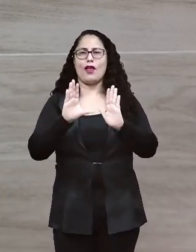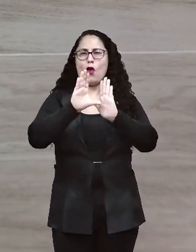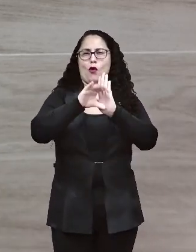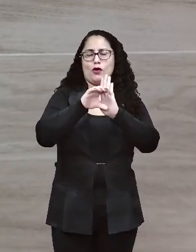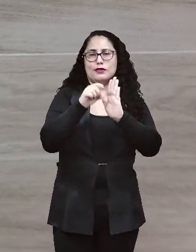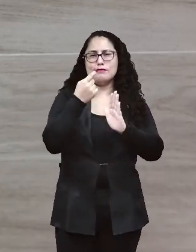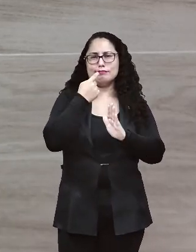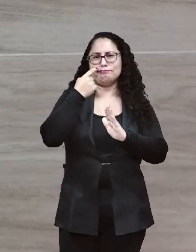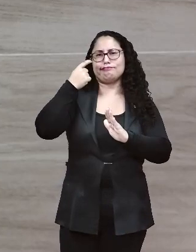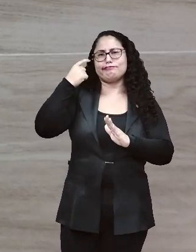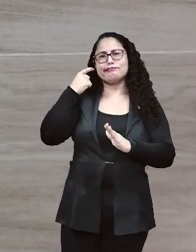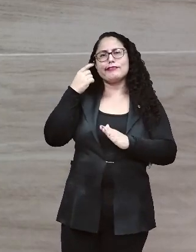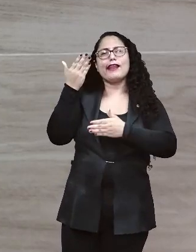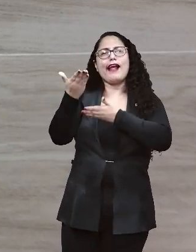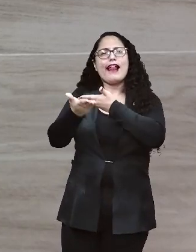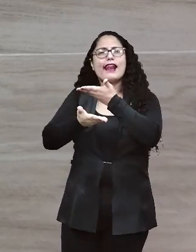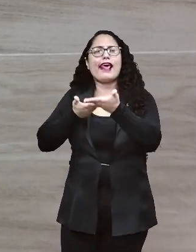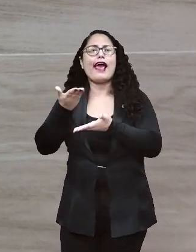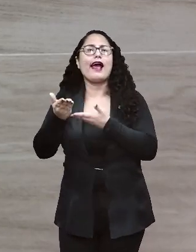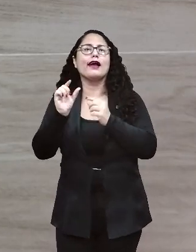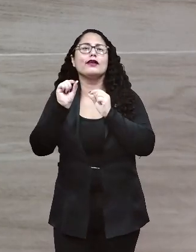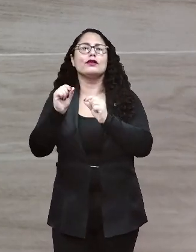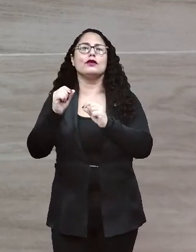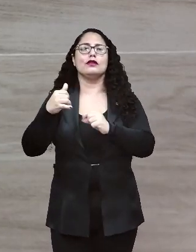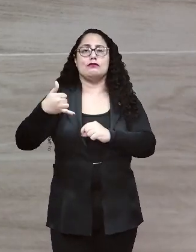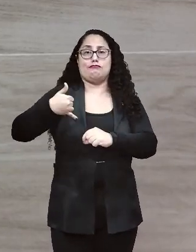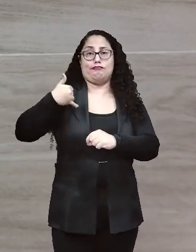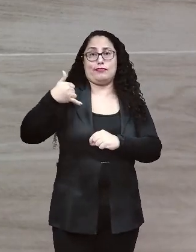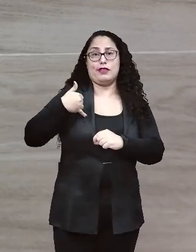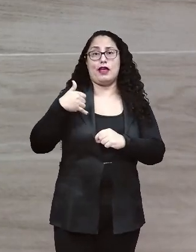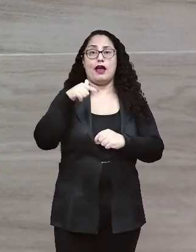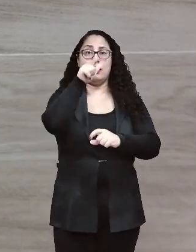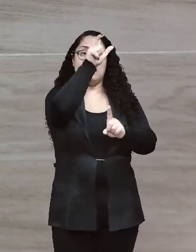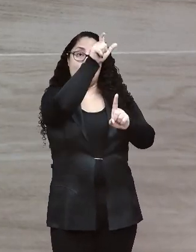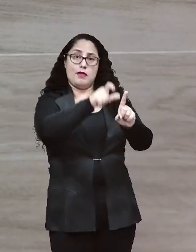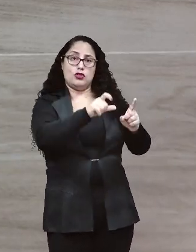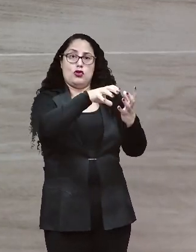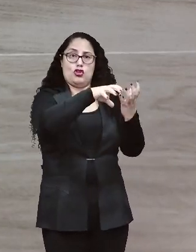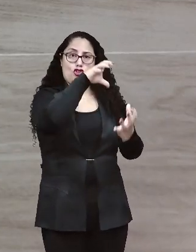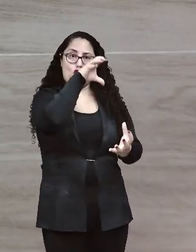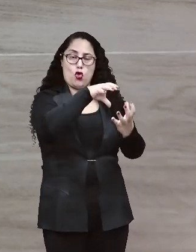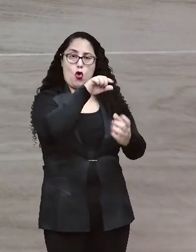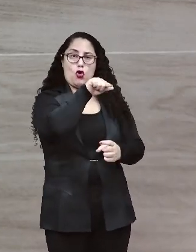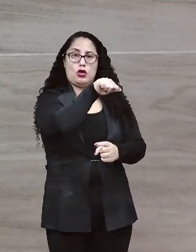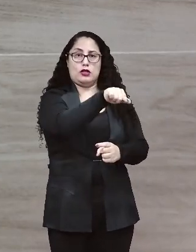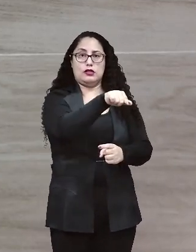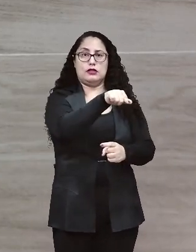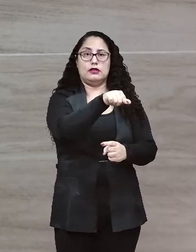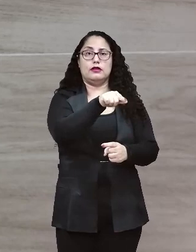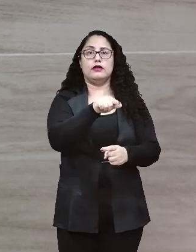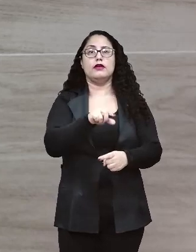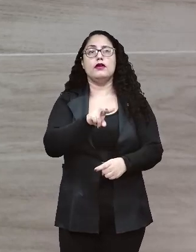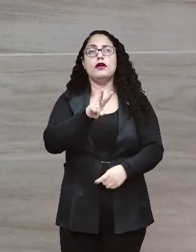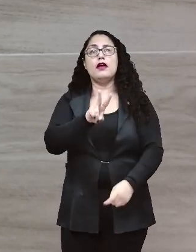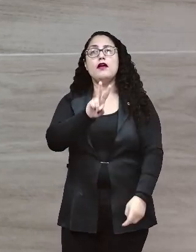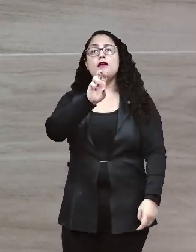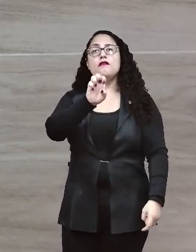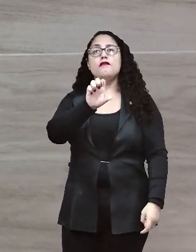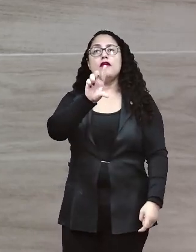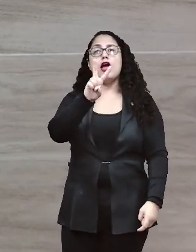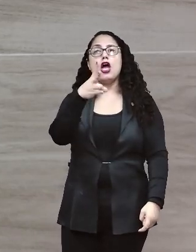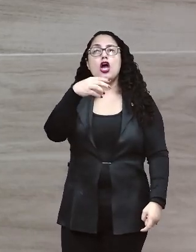mais novo agora que trata a questão do idadismo com a pessoa idosa, que é a